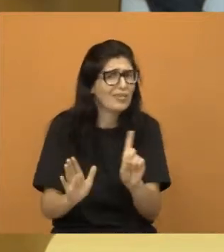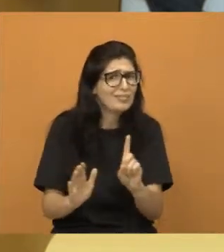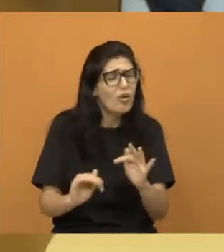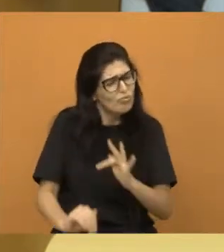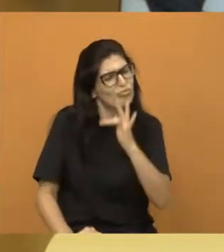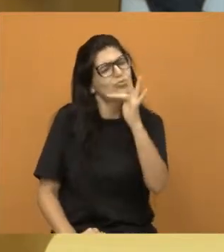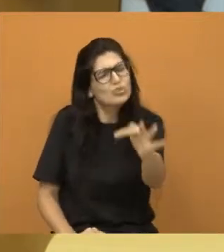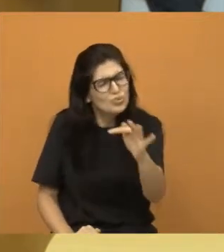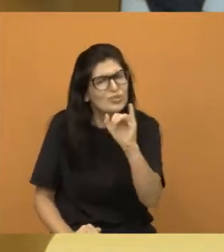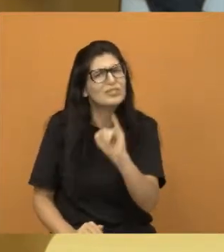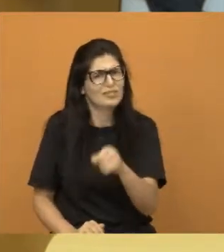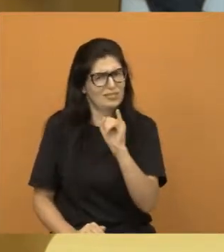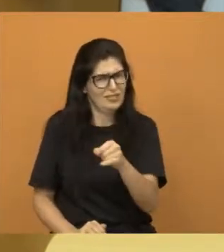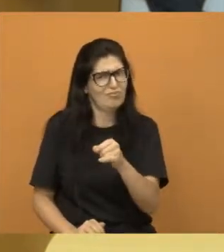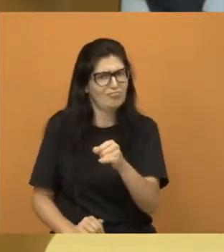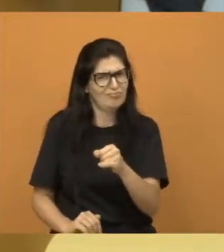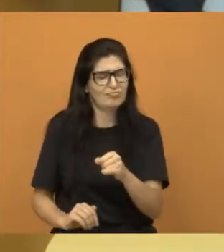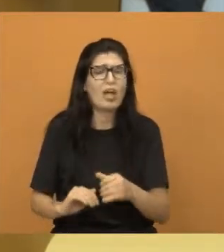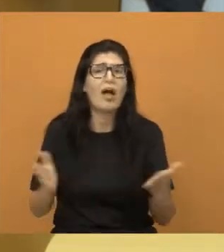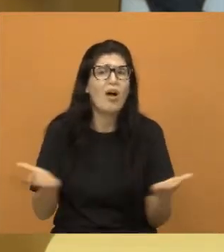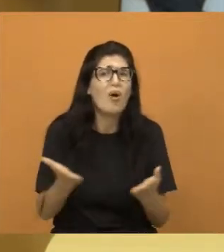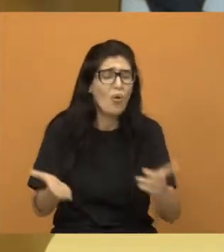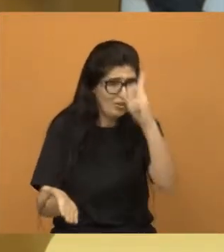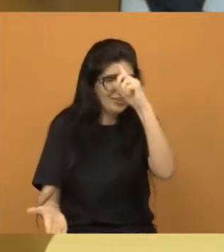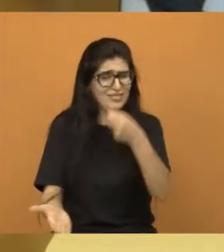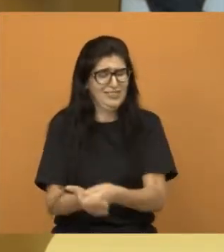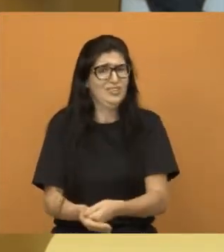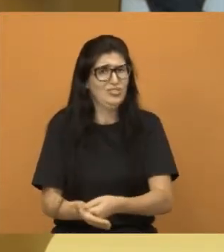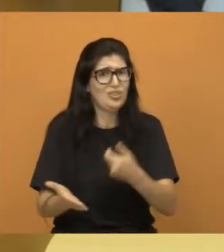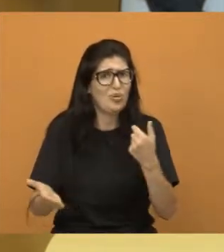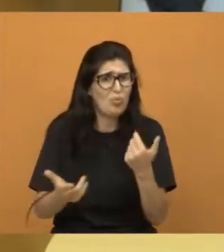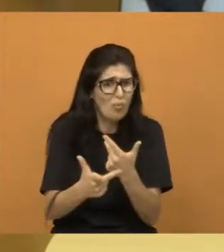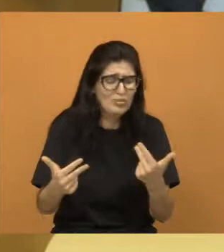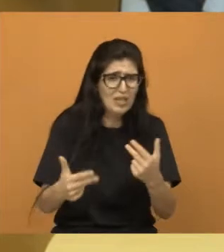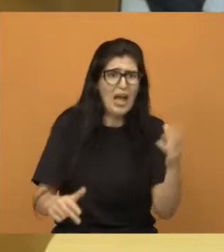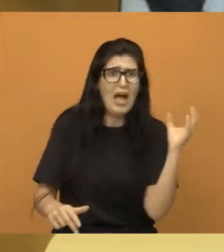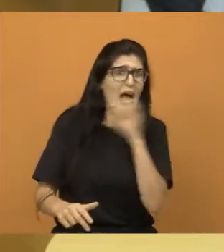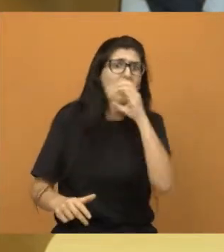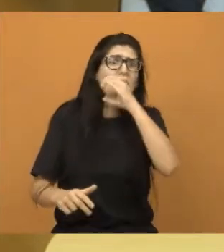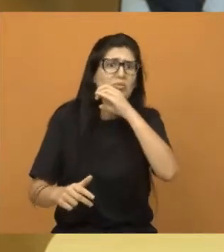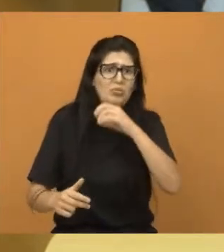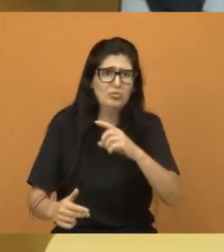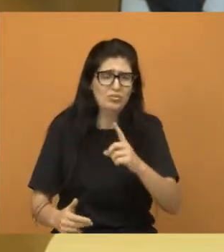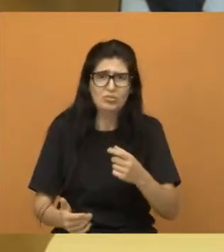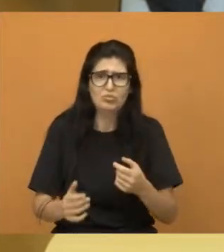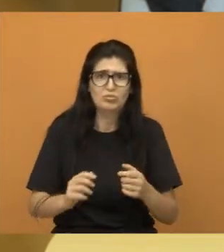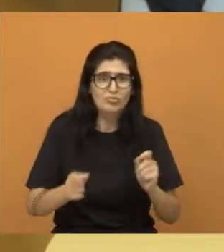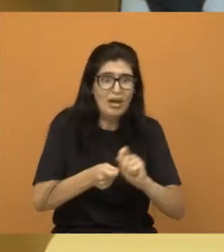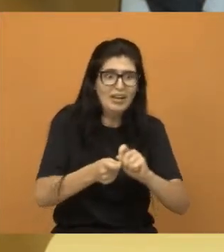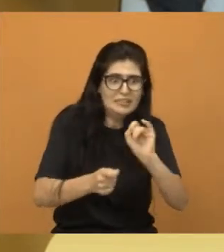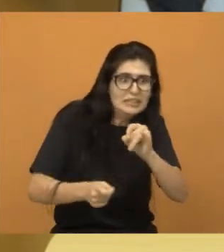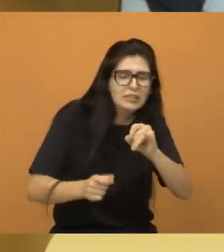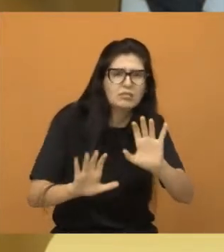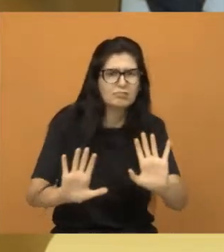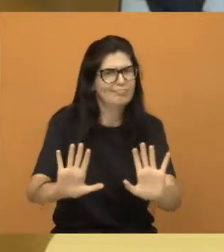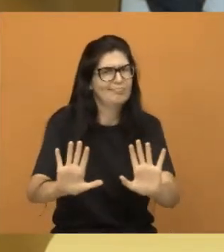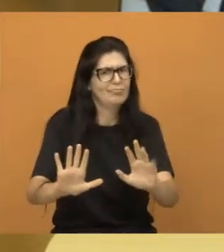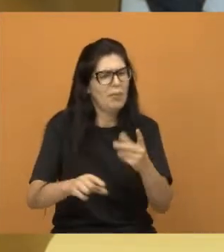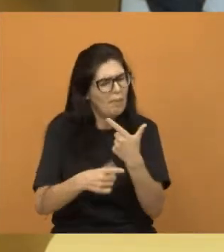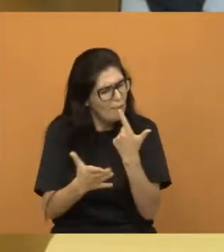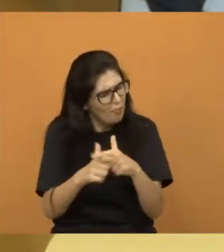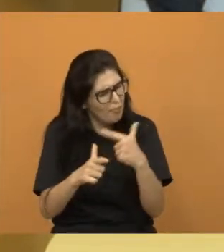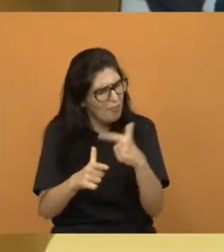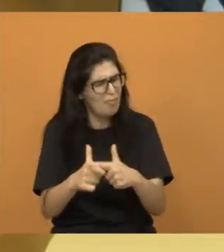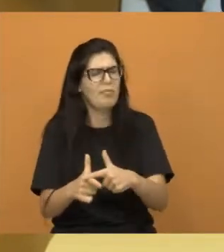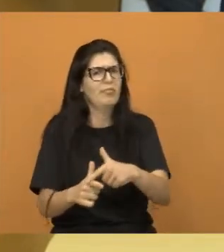sempre digo, às vezes essas decisões erradas, tomadas agora, vão trazer um prejuízo muito grande para a cidade no futuro. Alguém pode até dizer, a